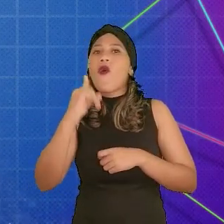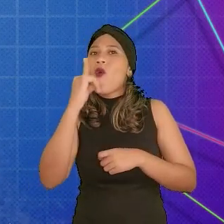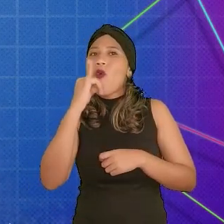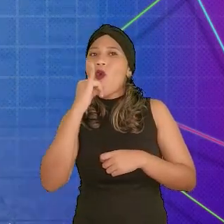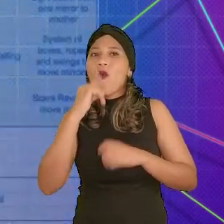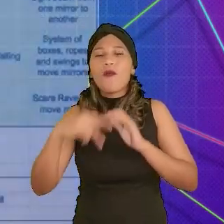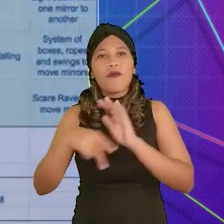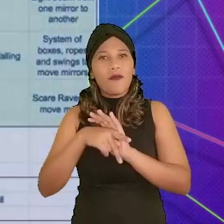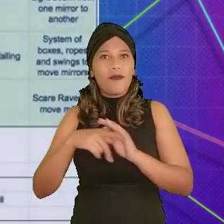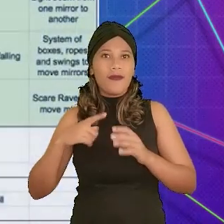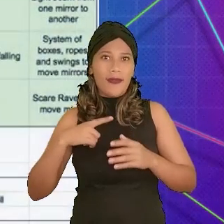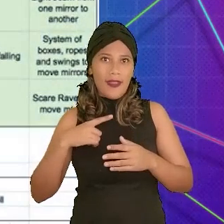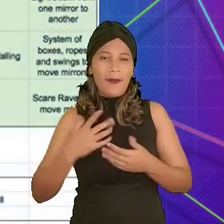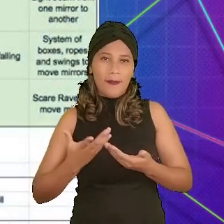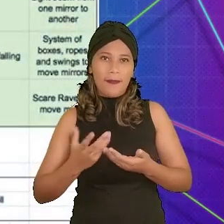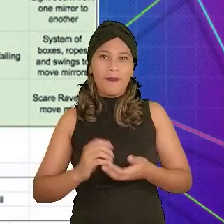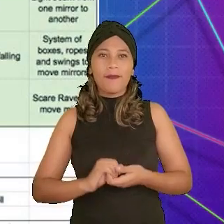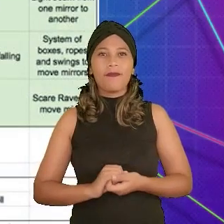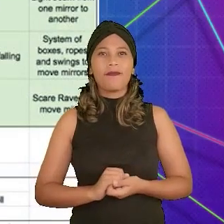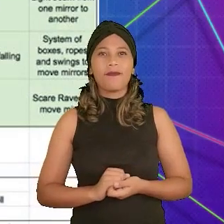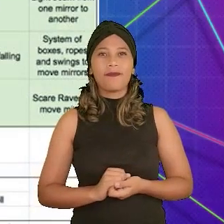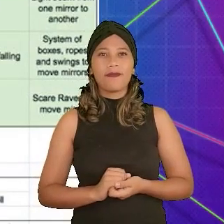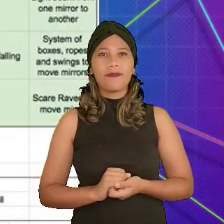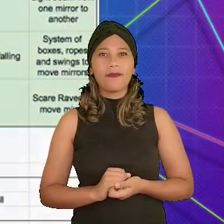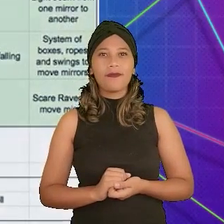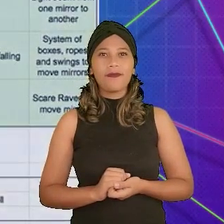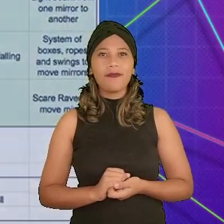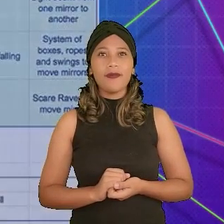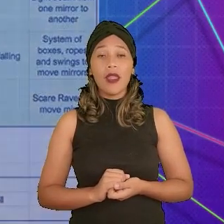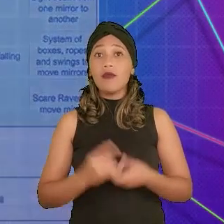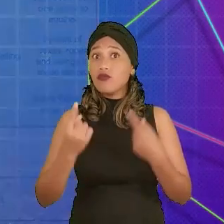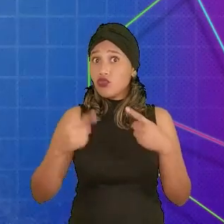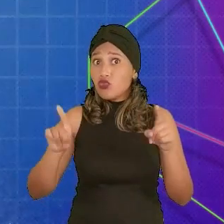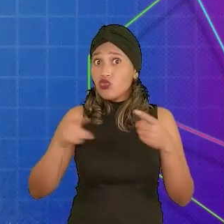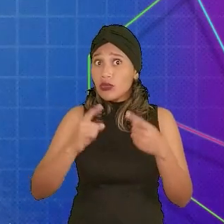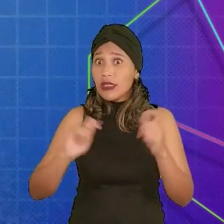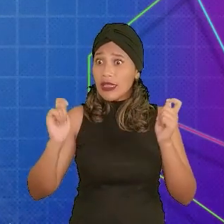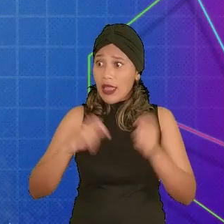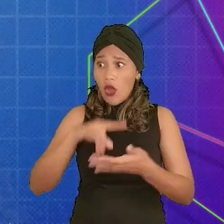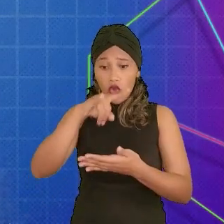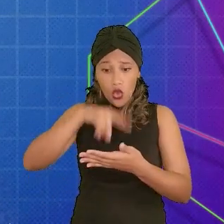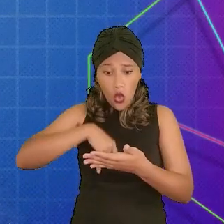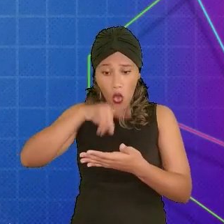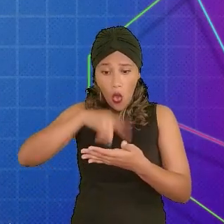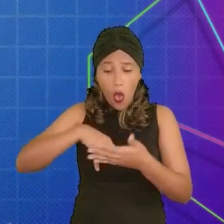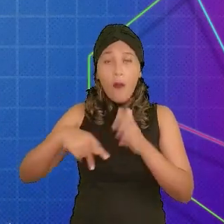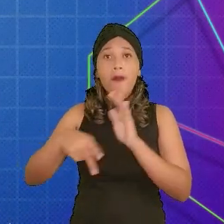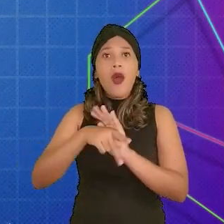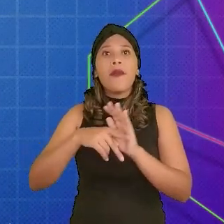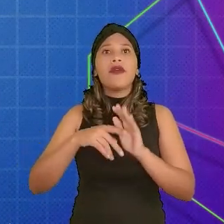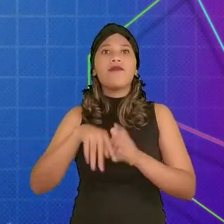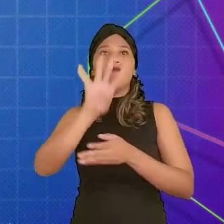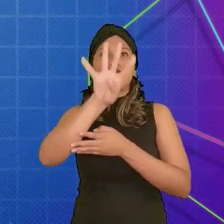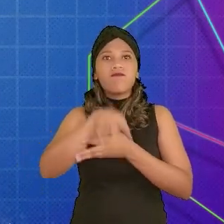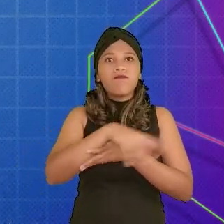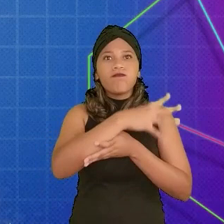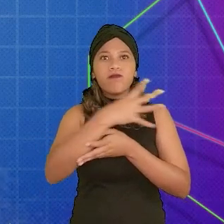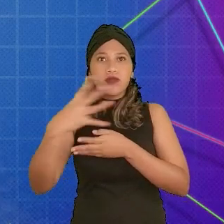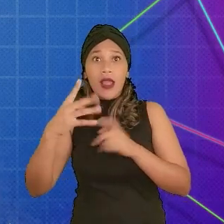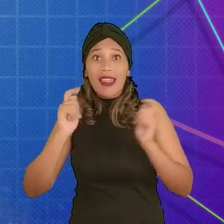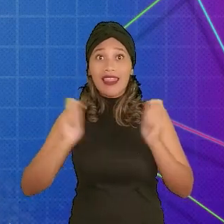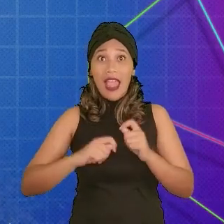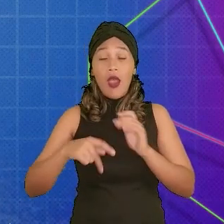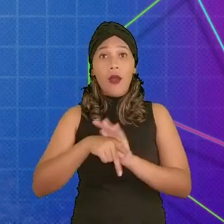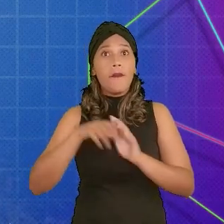exemplo de BitChart. Print de uma planilha em inglês. Repare que você pode fazer esse documento em forma de tabela.